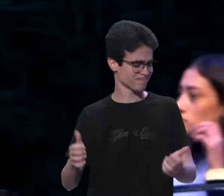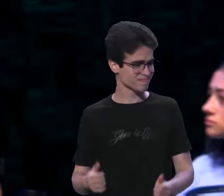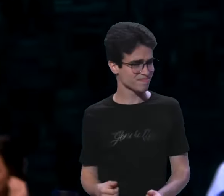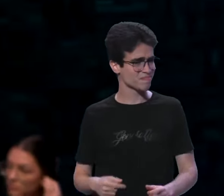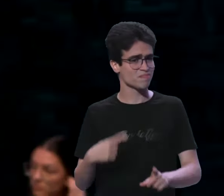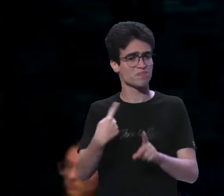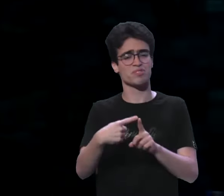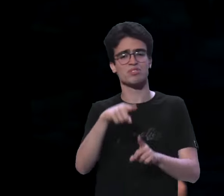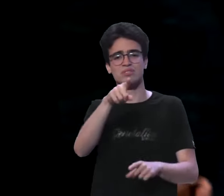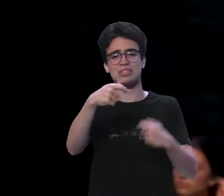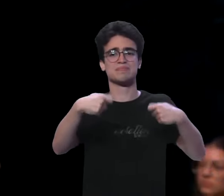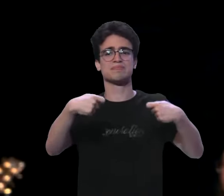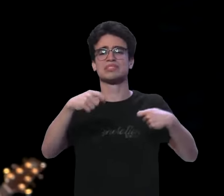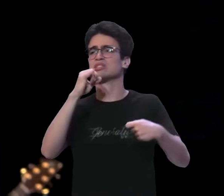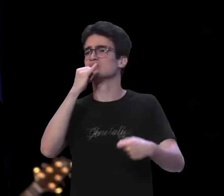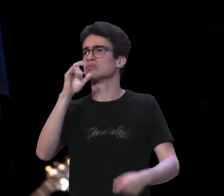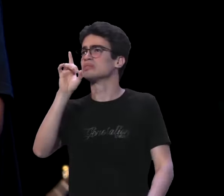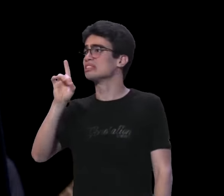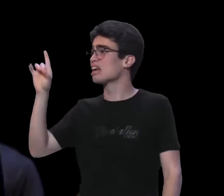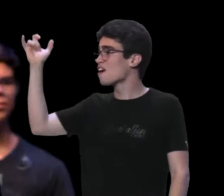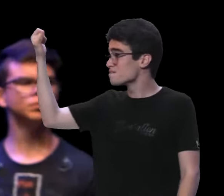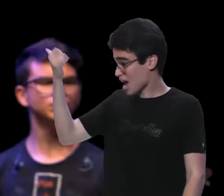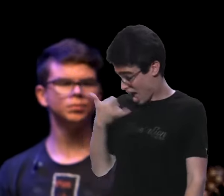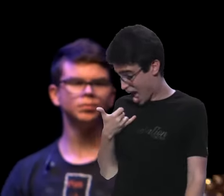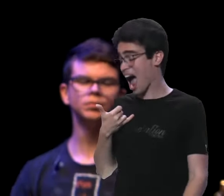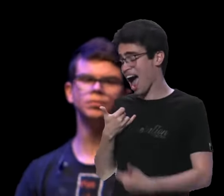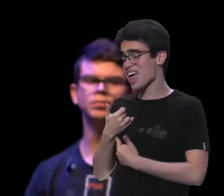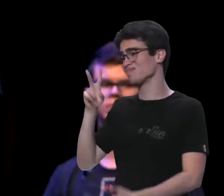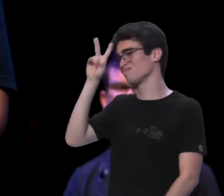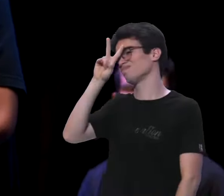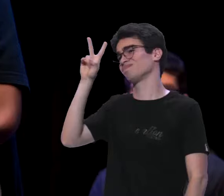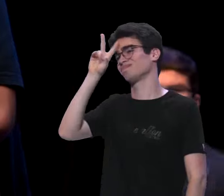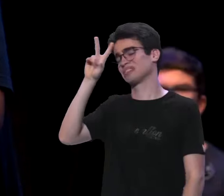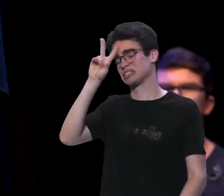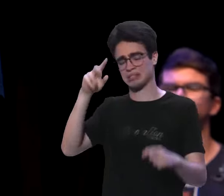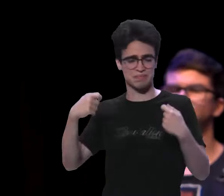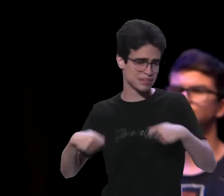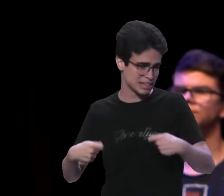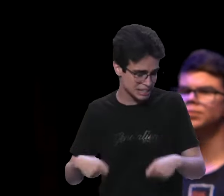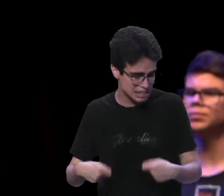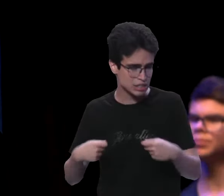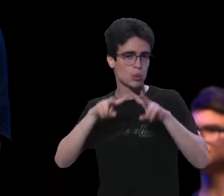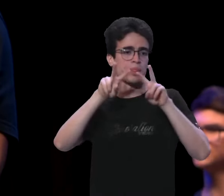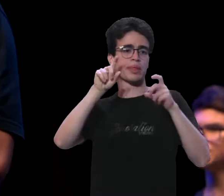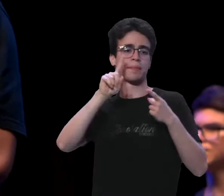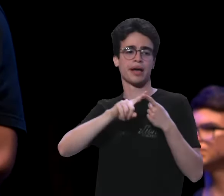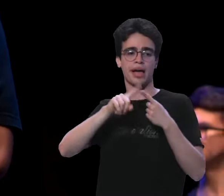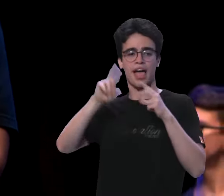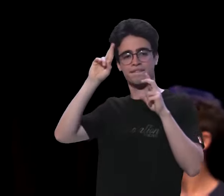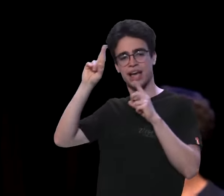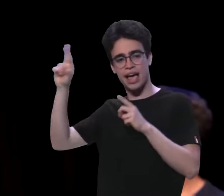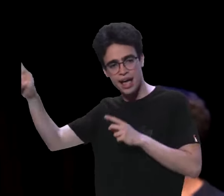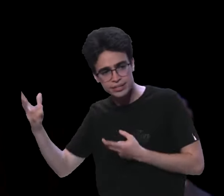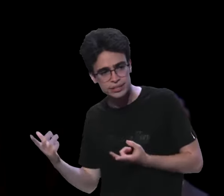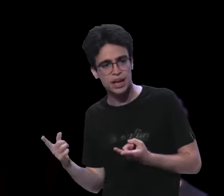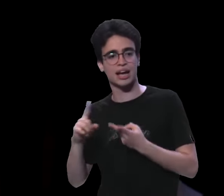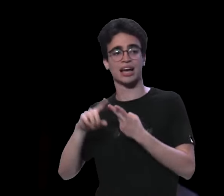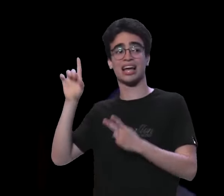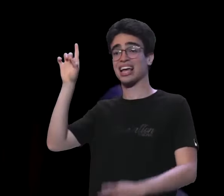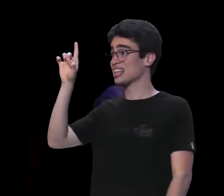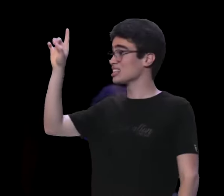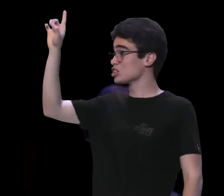precisando lembrar dessas verdades que hoje nós falamos sobre reverência, sobre entender que quando Deus chega, a